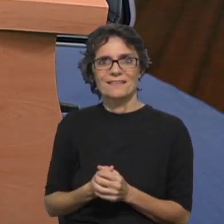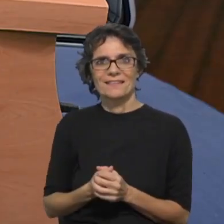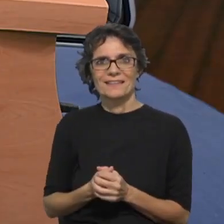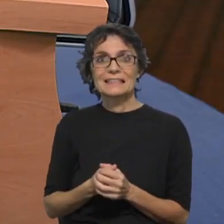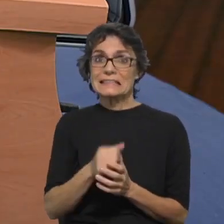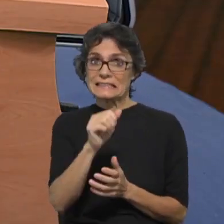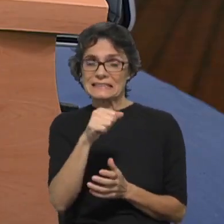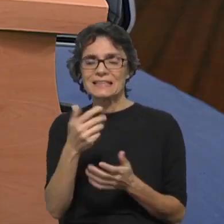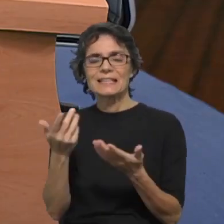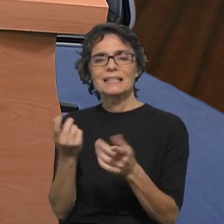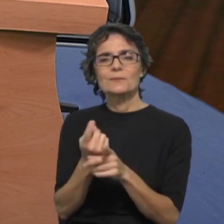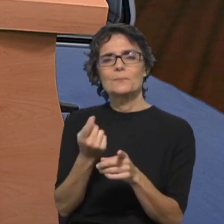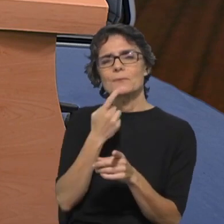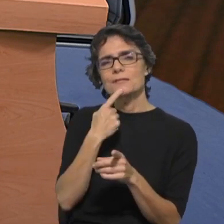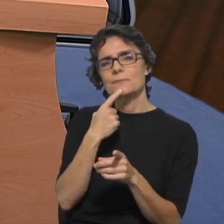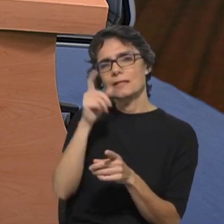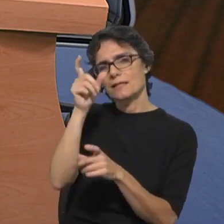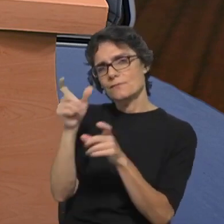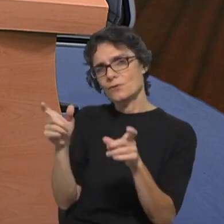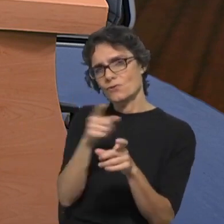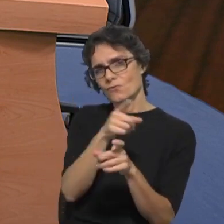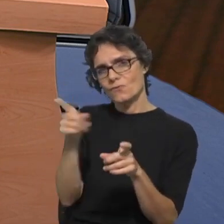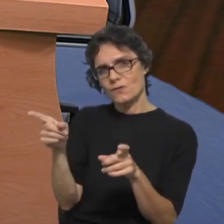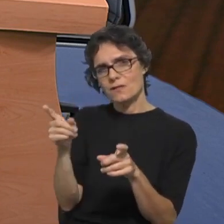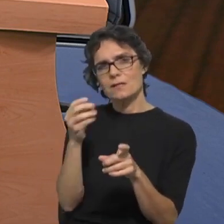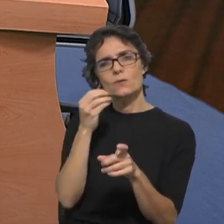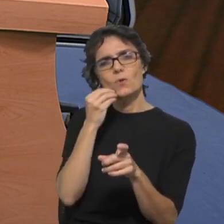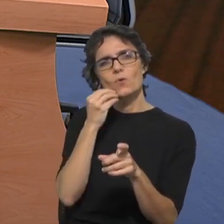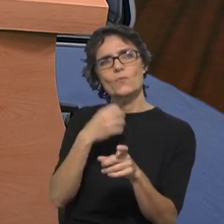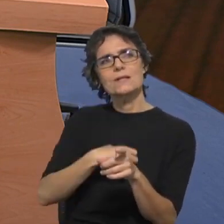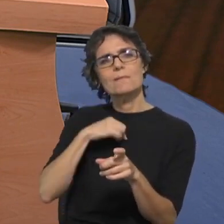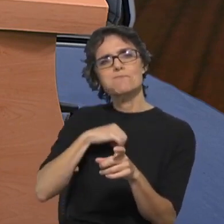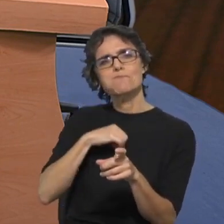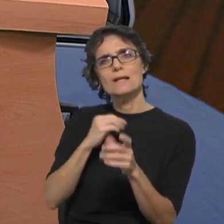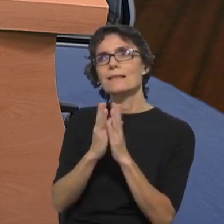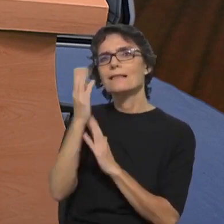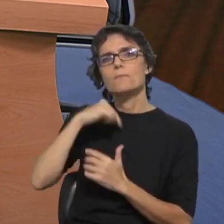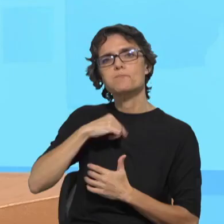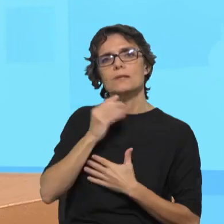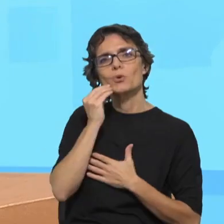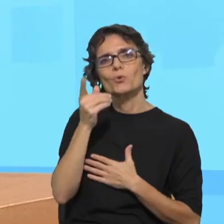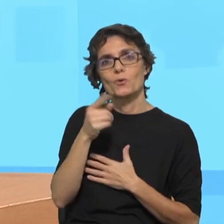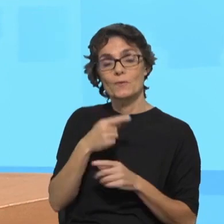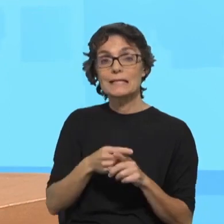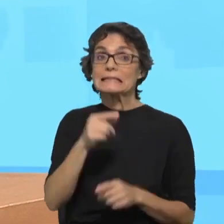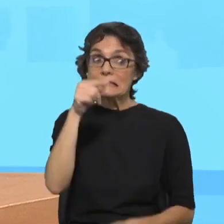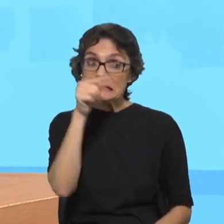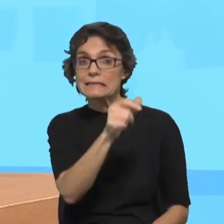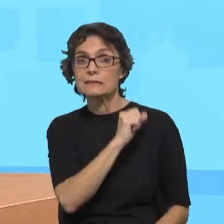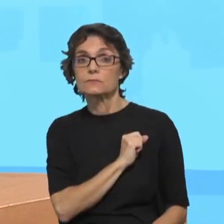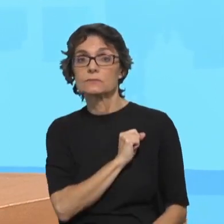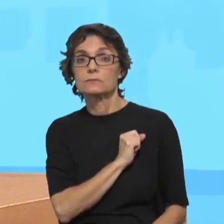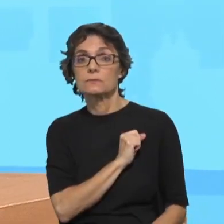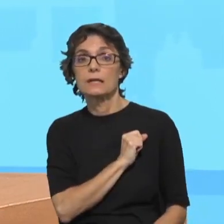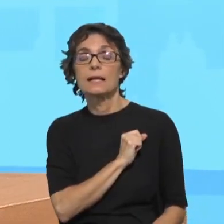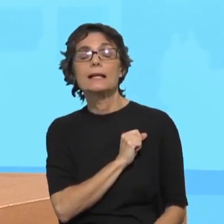é que os outros experienciam esta sensibilidade pelo transcendente, não é? Exatamente, mas foi isso, é exatamente isso.